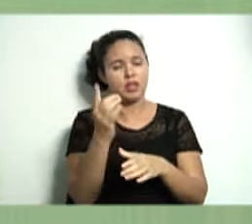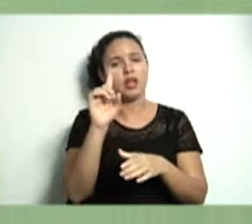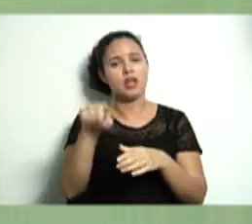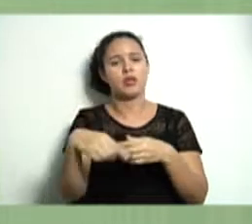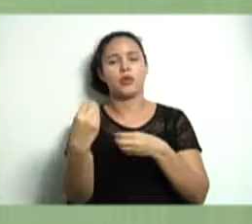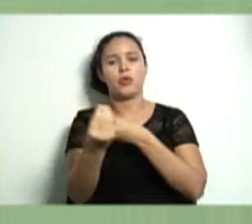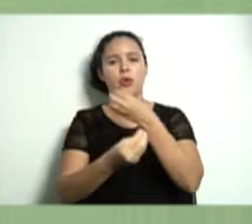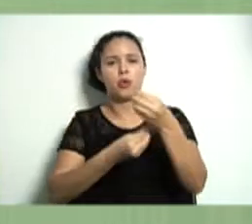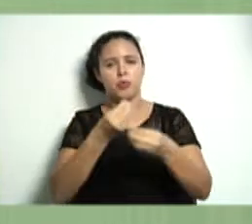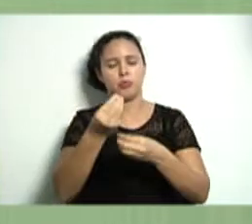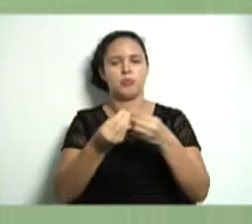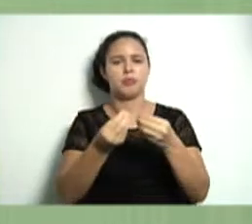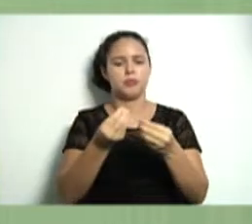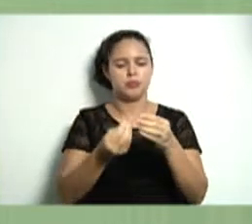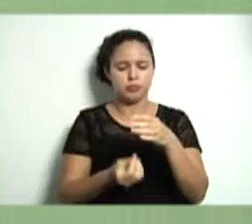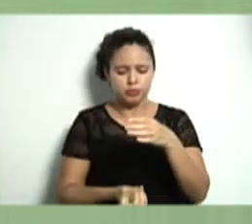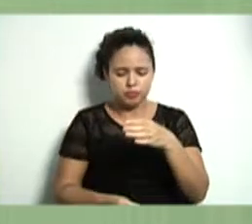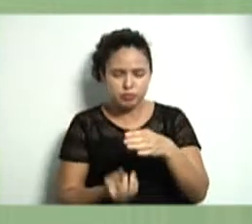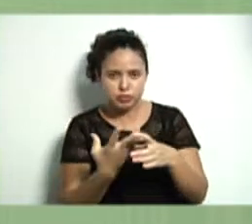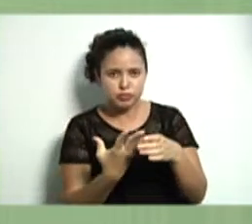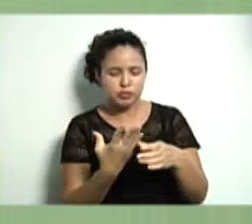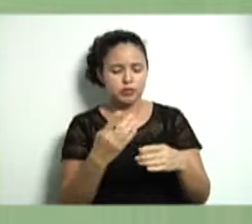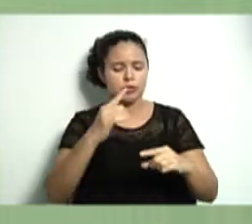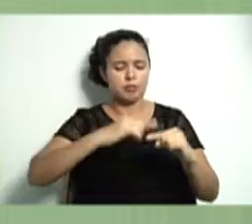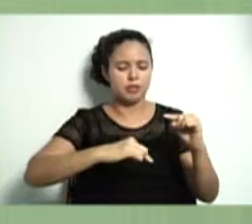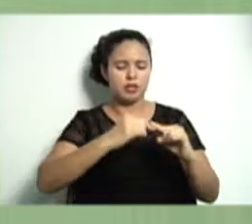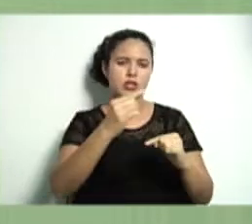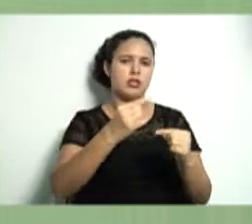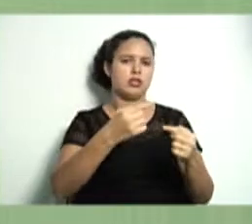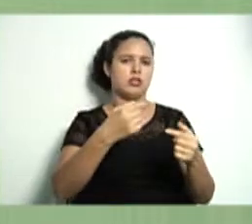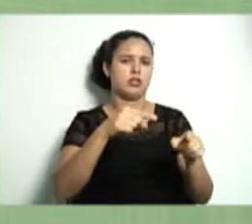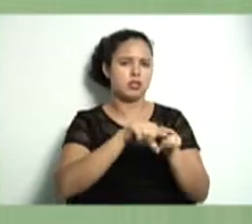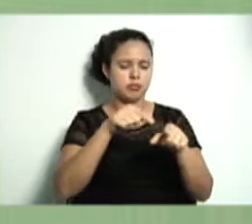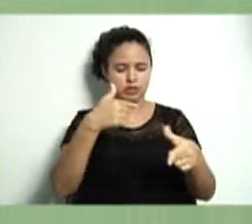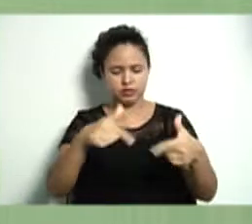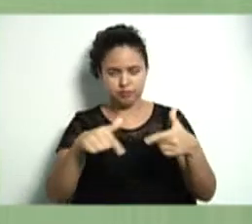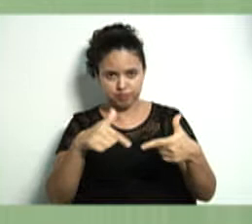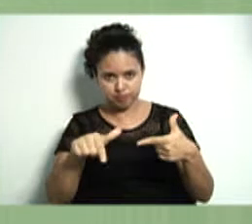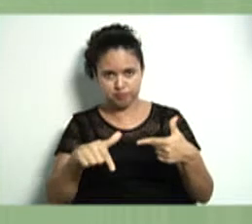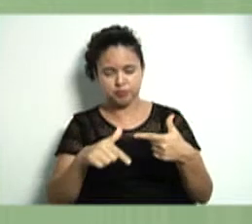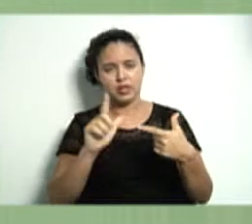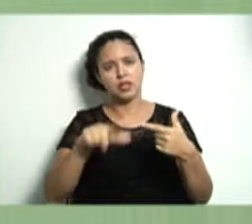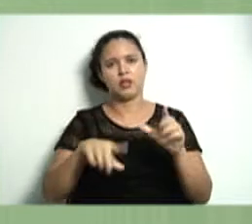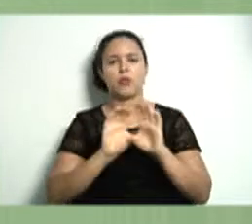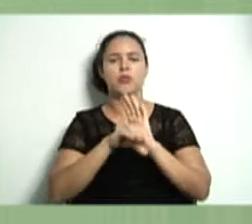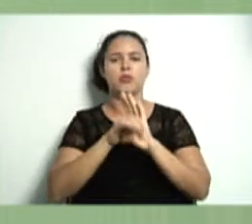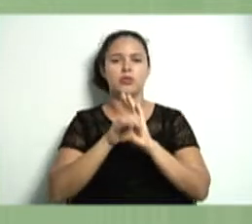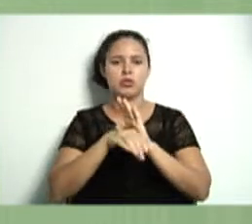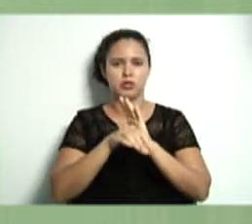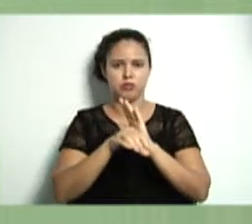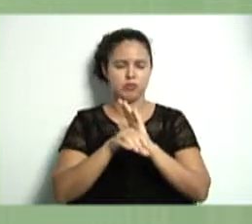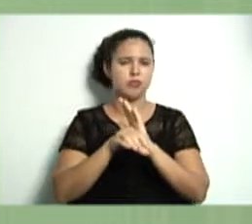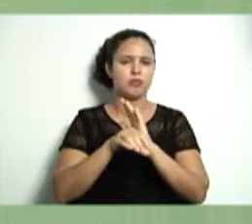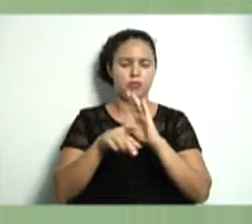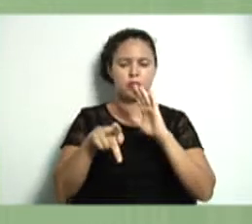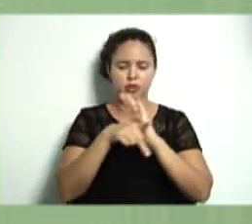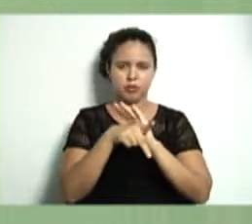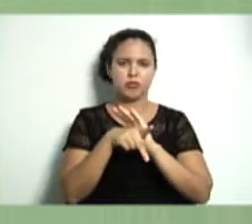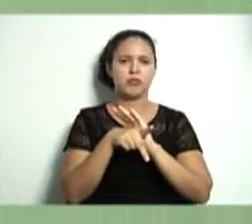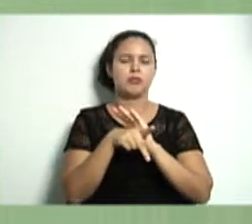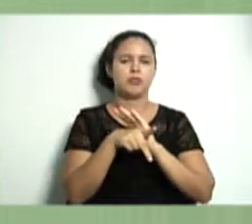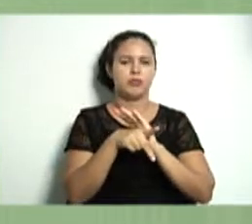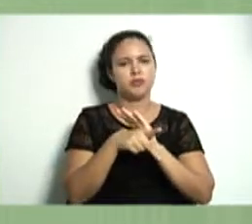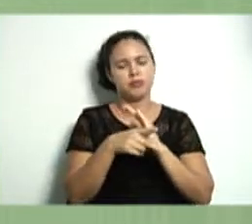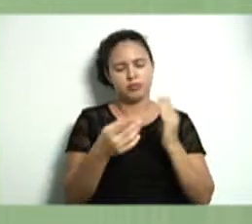produção de bens e serviços. Então, esse outro conceito de meios de produção, ele é mais